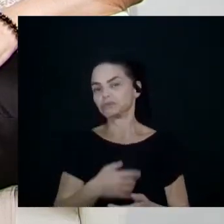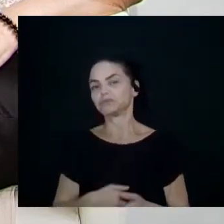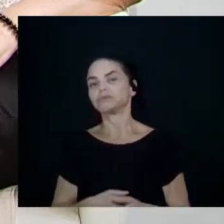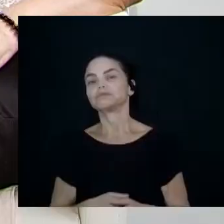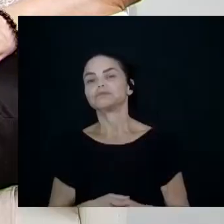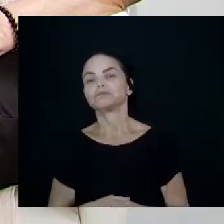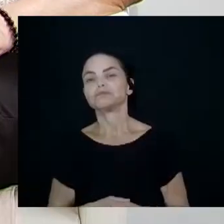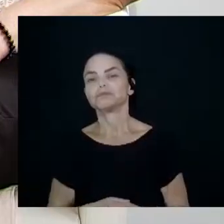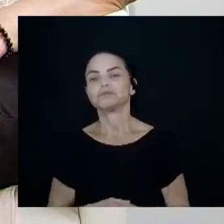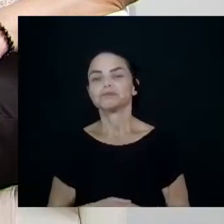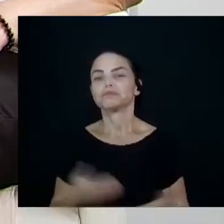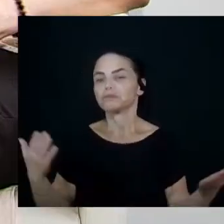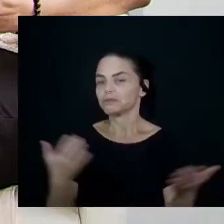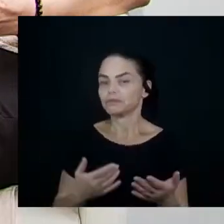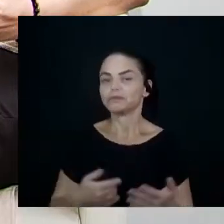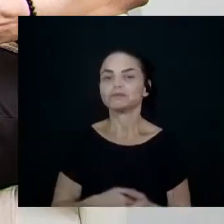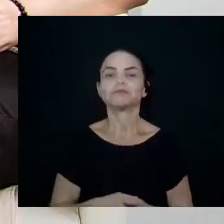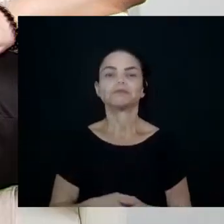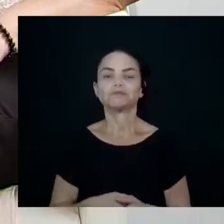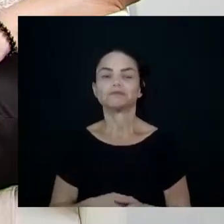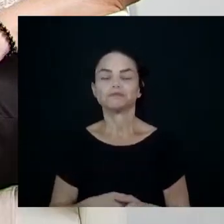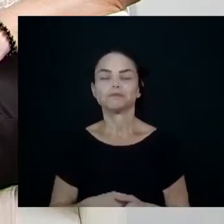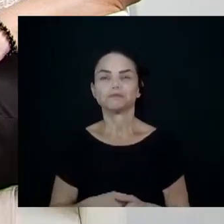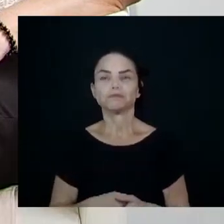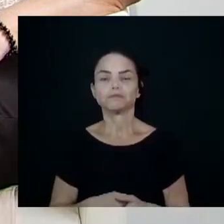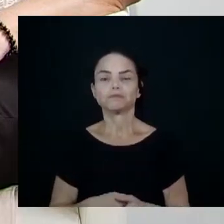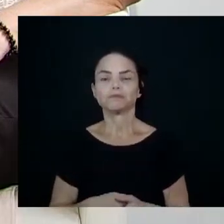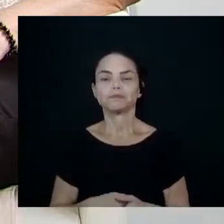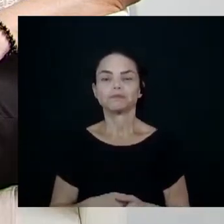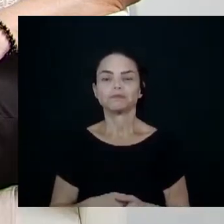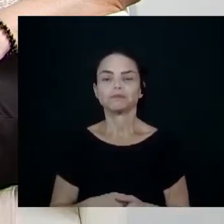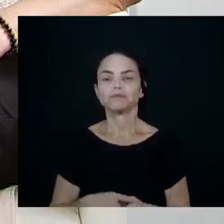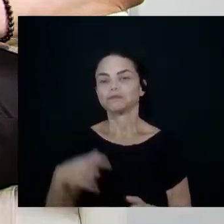bom. E hoje